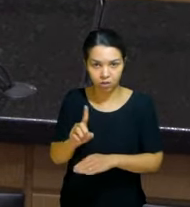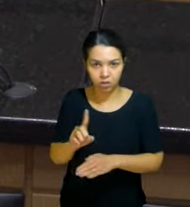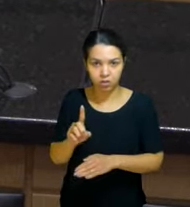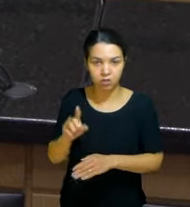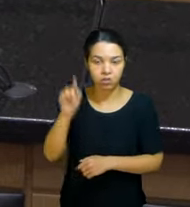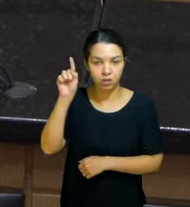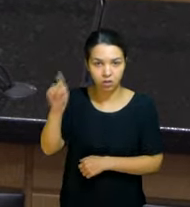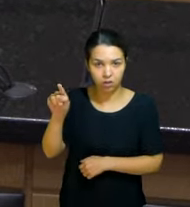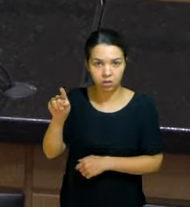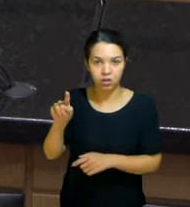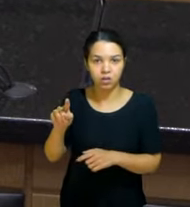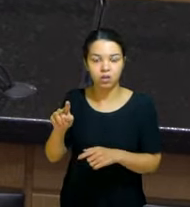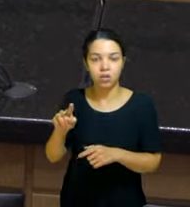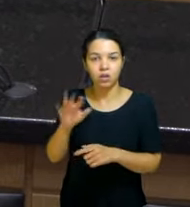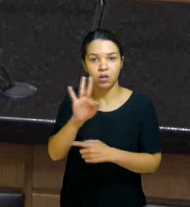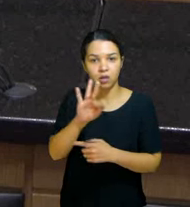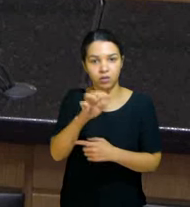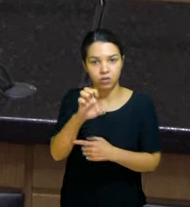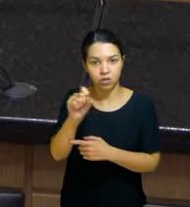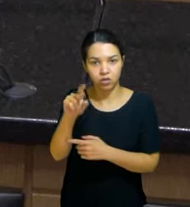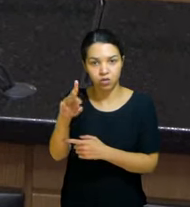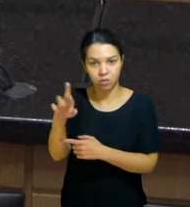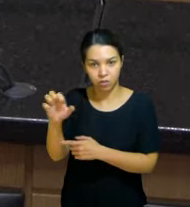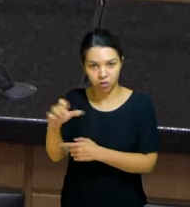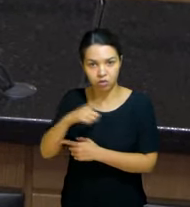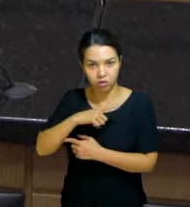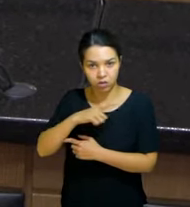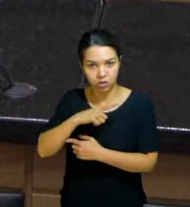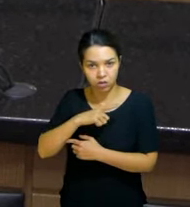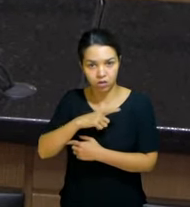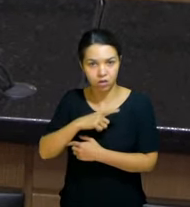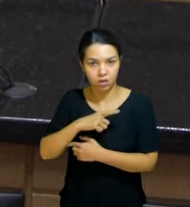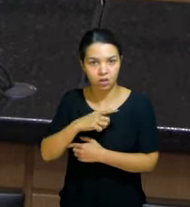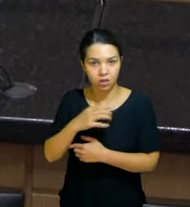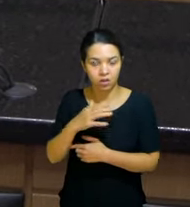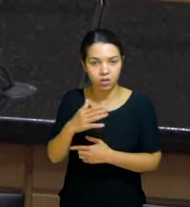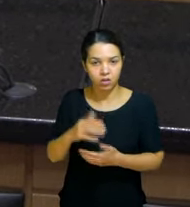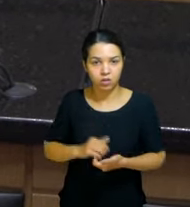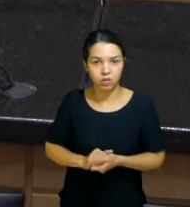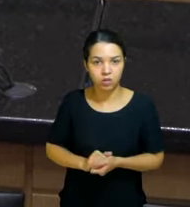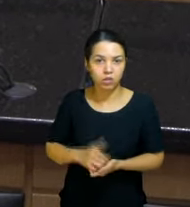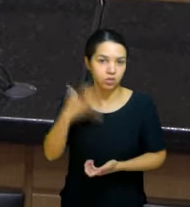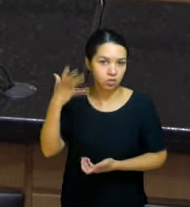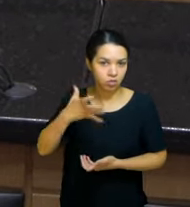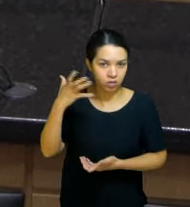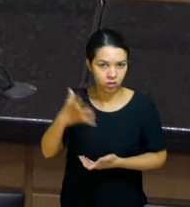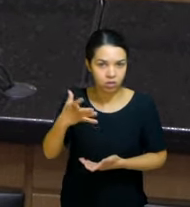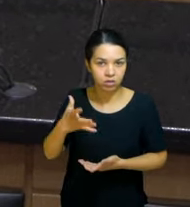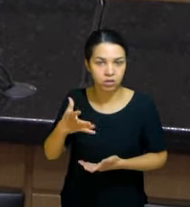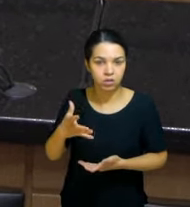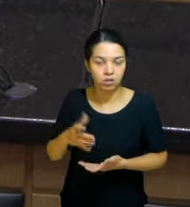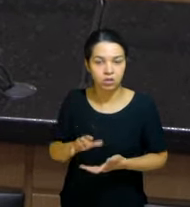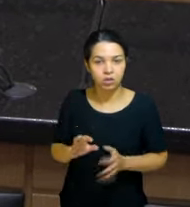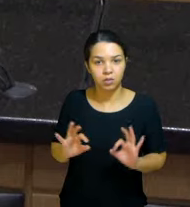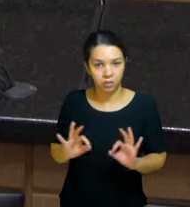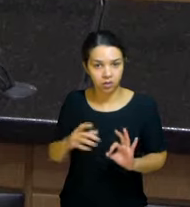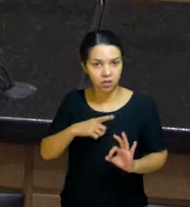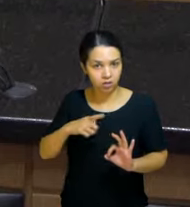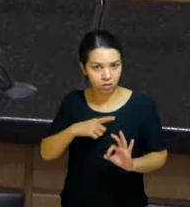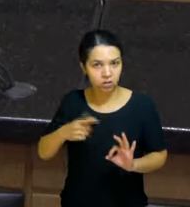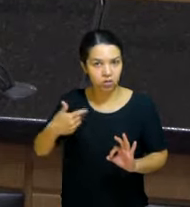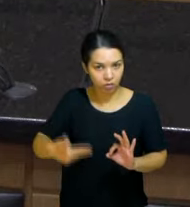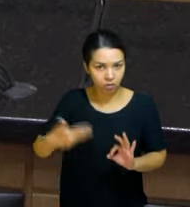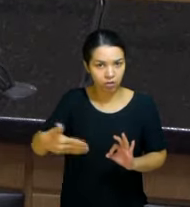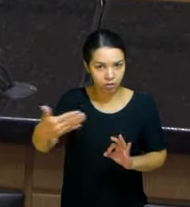lá no auditório da FESPORTE, e não quero fazer nenhum discurso de terra arrasada, mas teremos